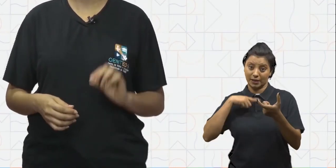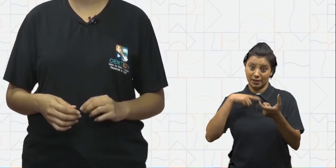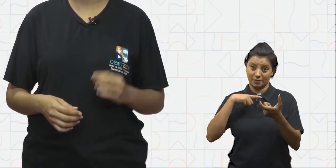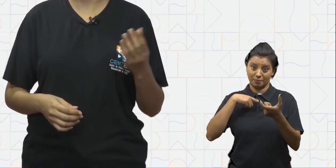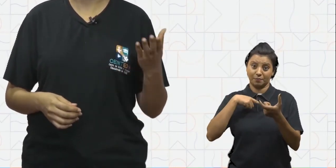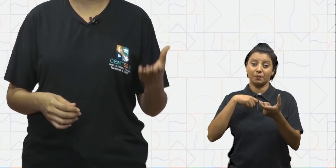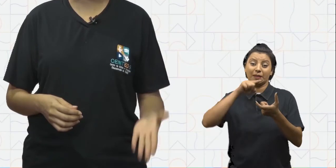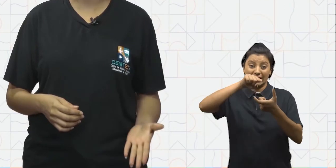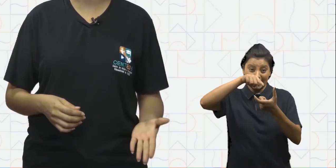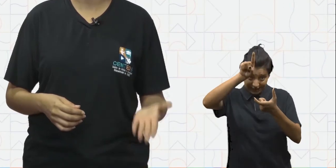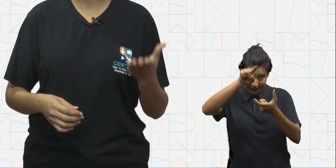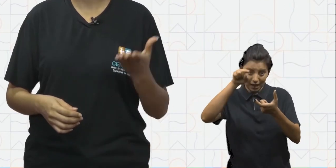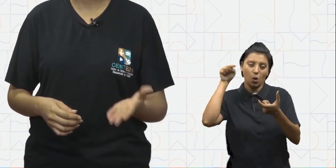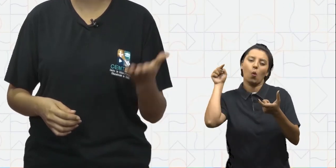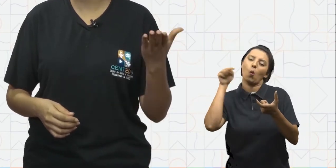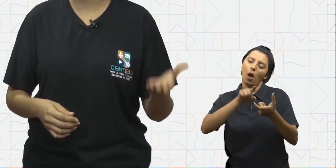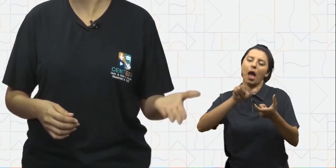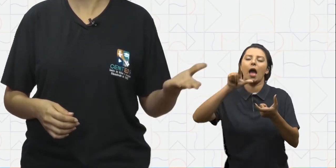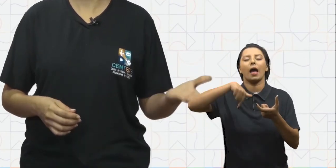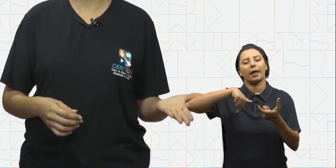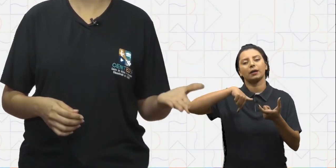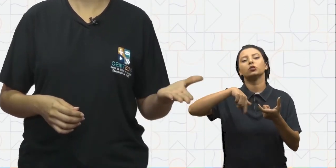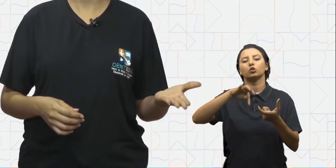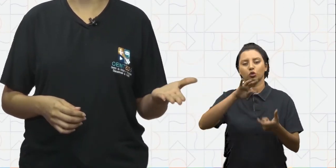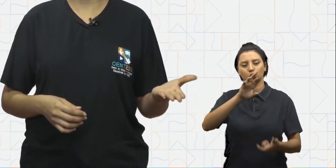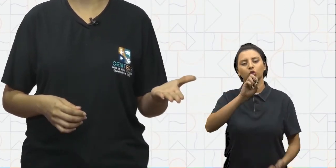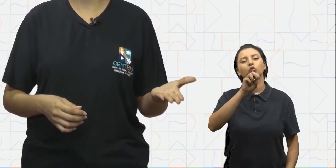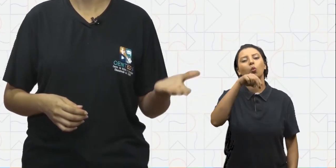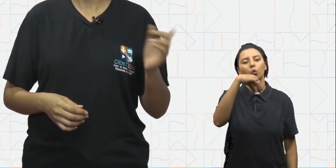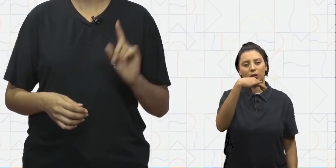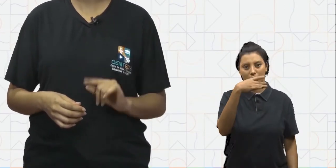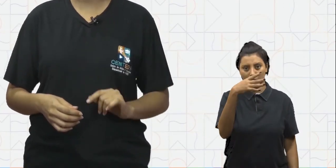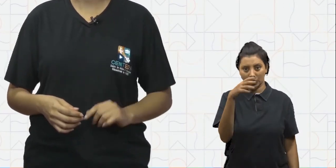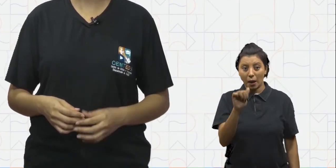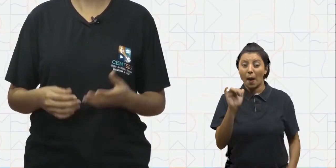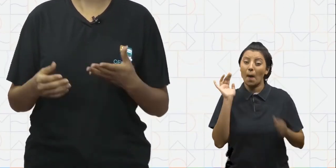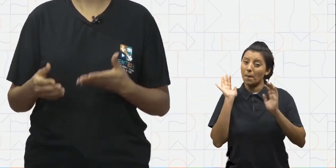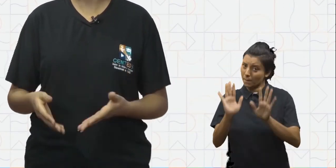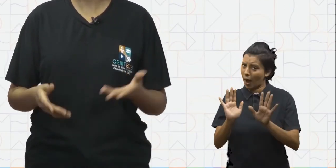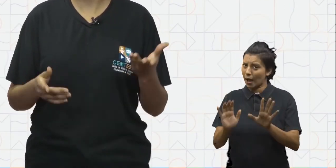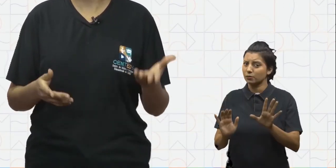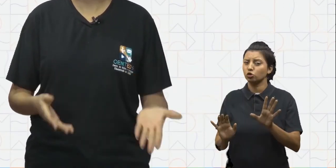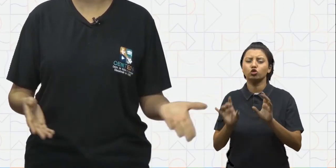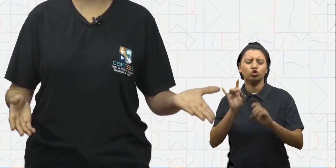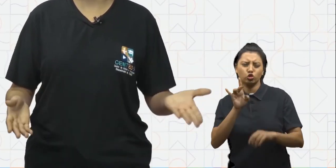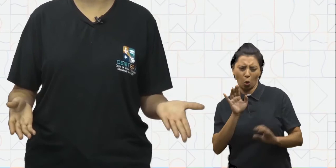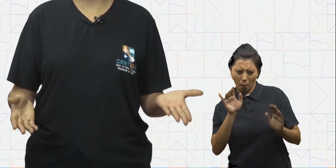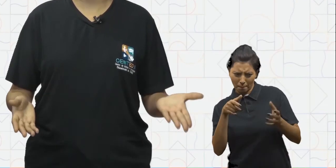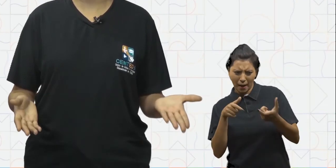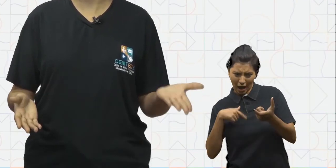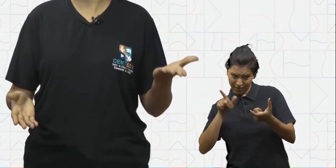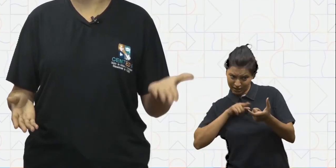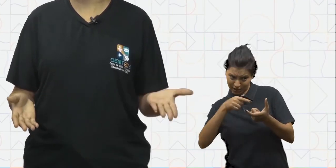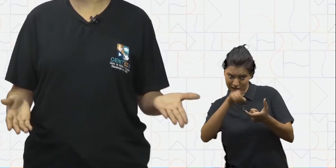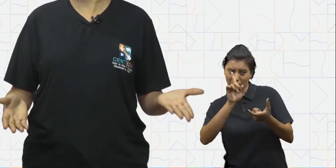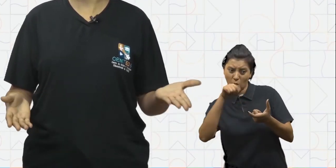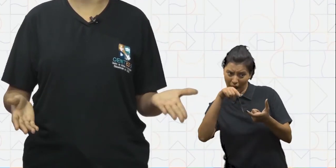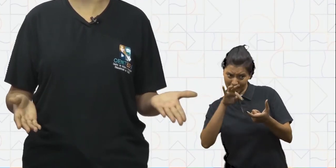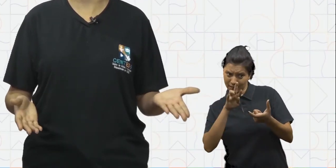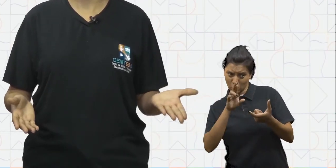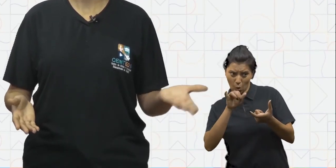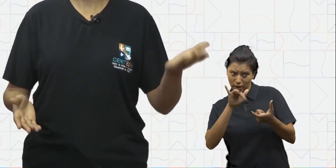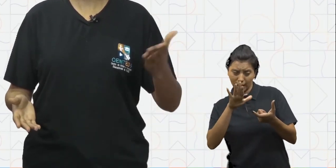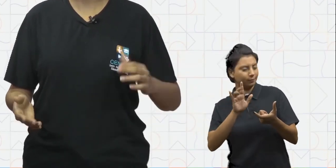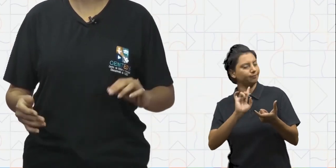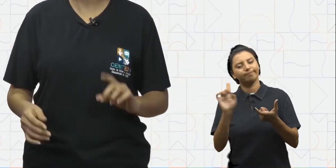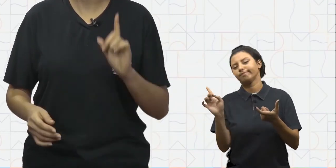uma sílaba com acento, essa será a sua sílaba tônica. Mas não pense que apenas palavras acentuadas têm sílaba